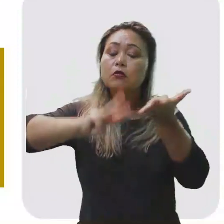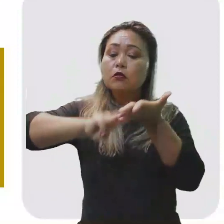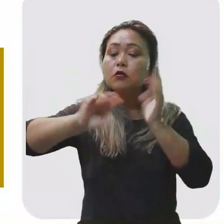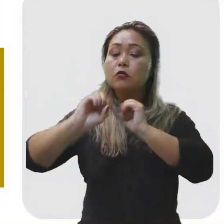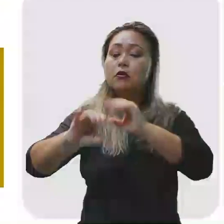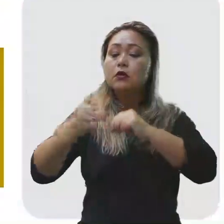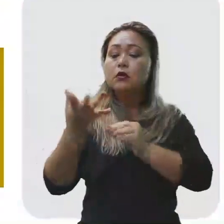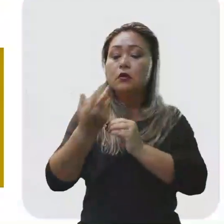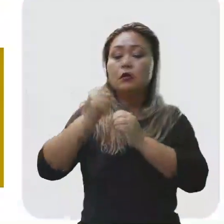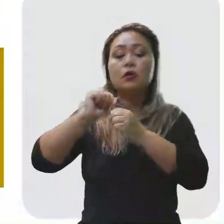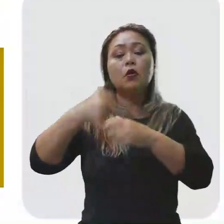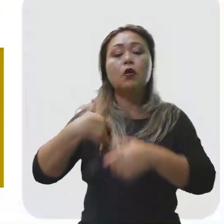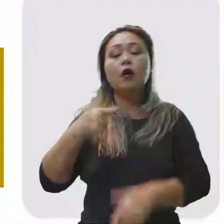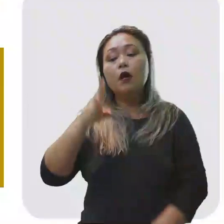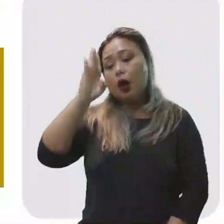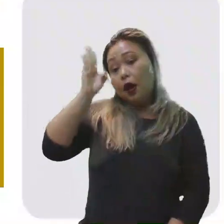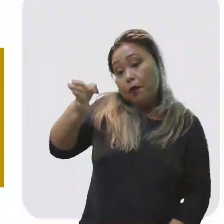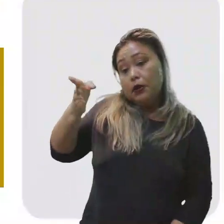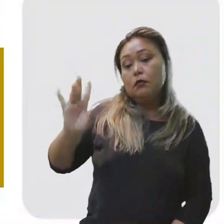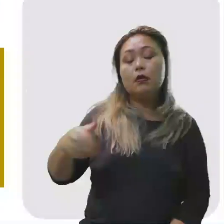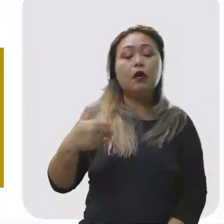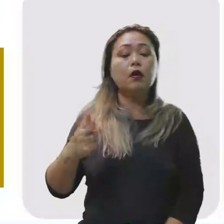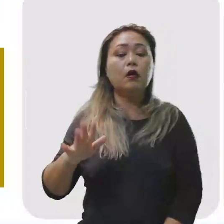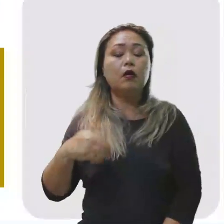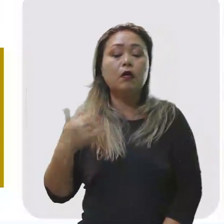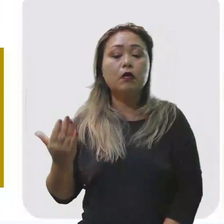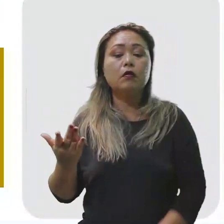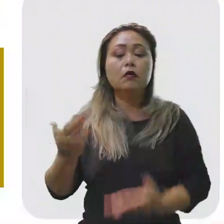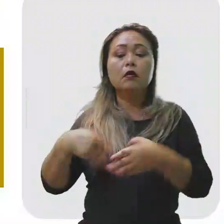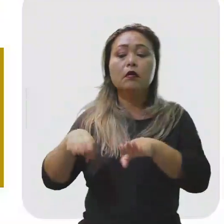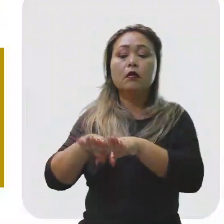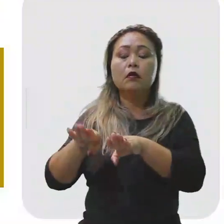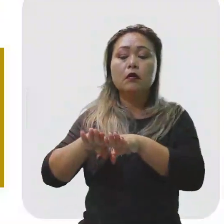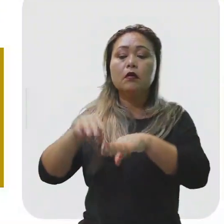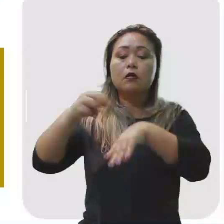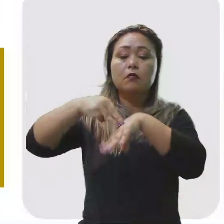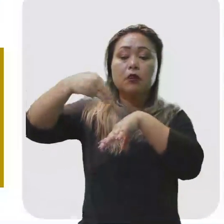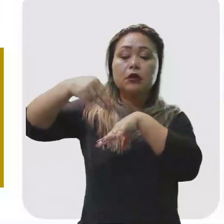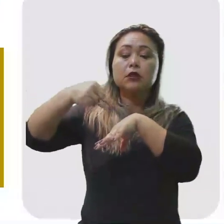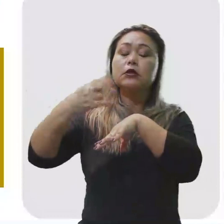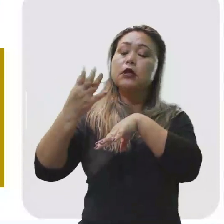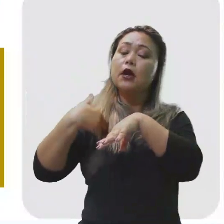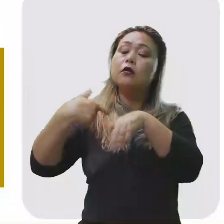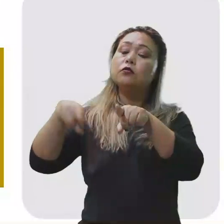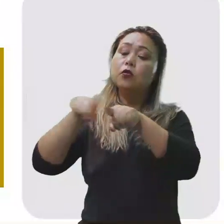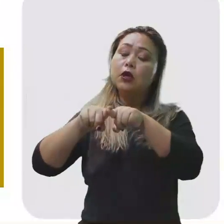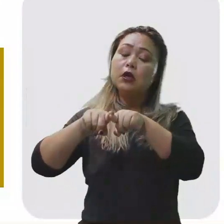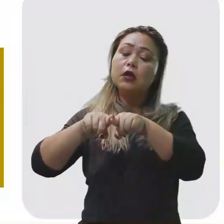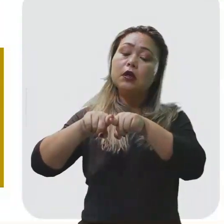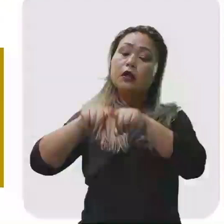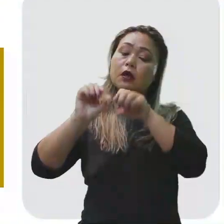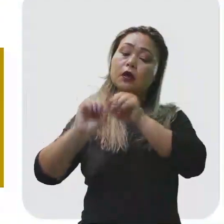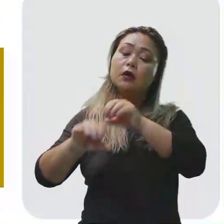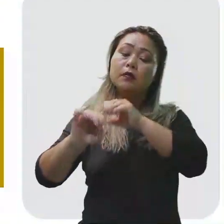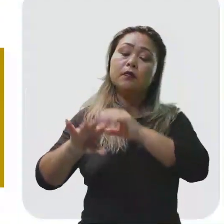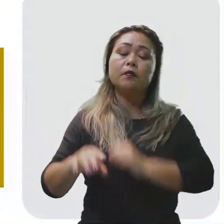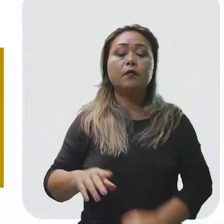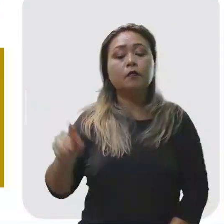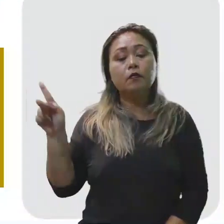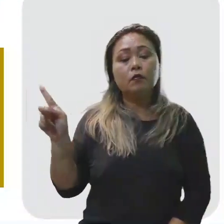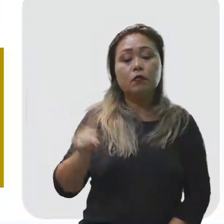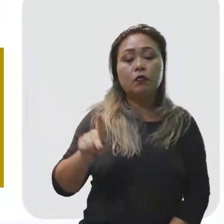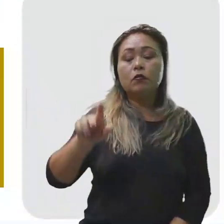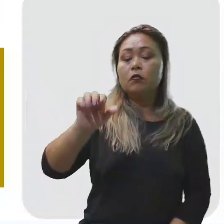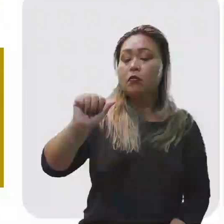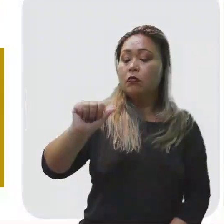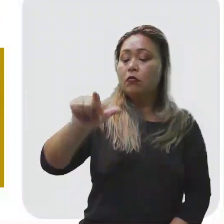também. Essa é a principal. E também mestrado em educação. Professor Alexandre. No